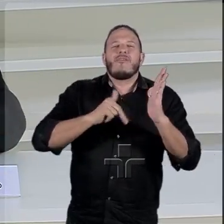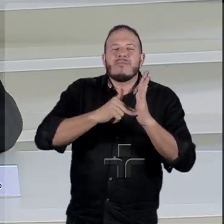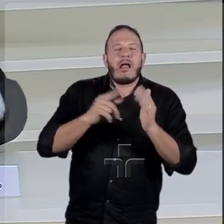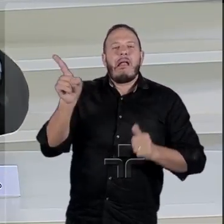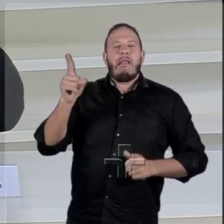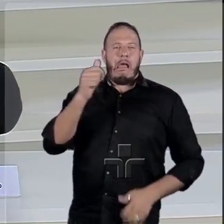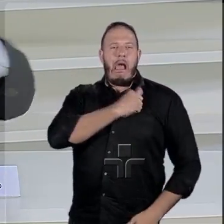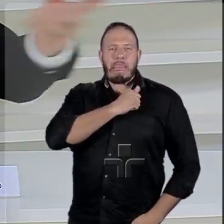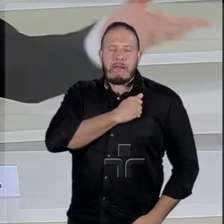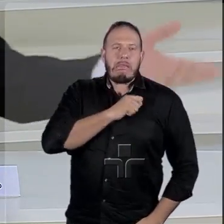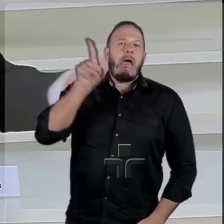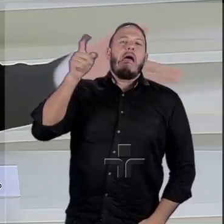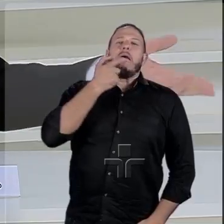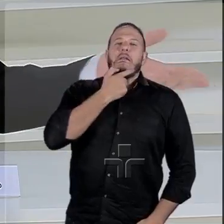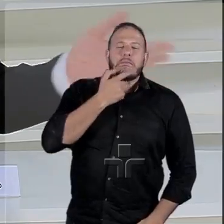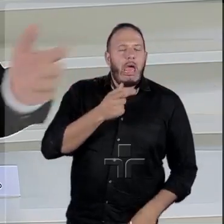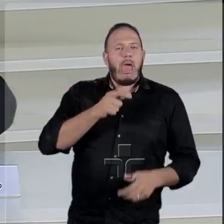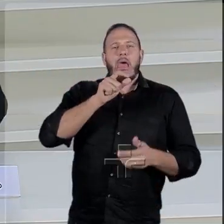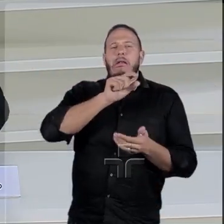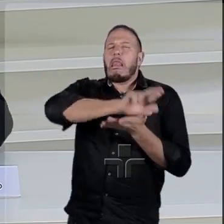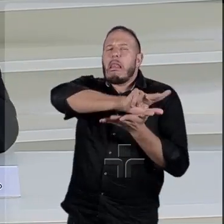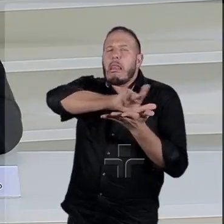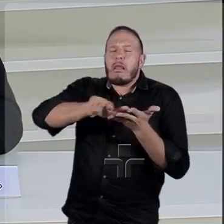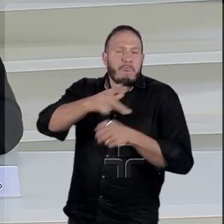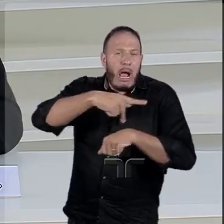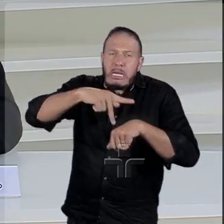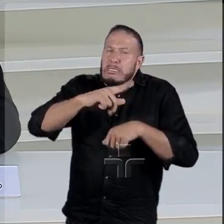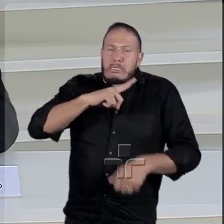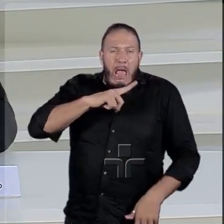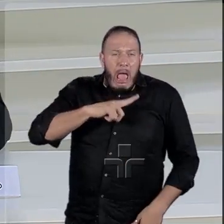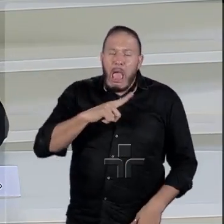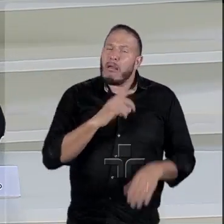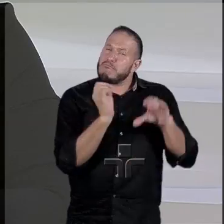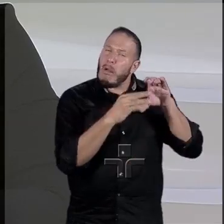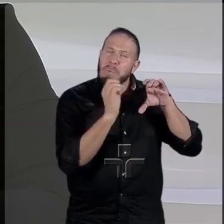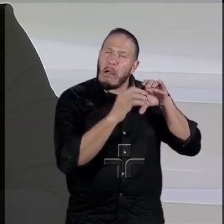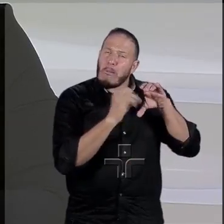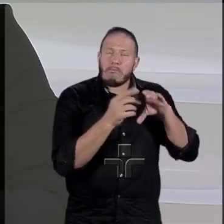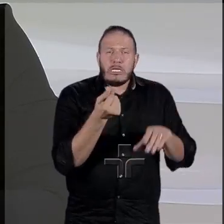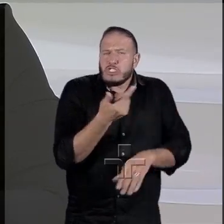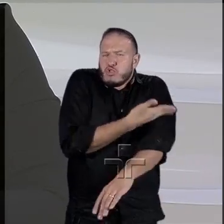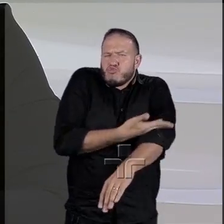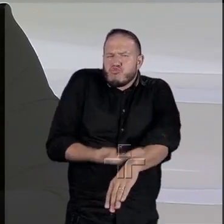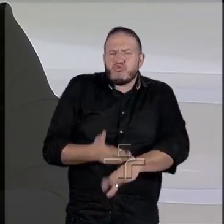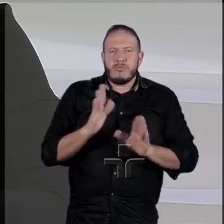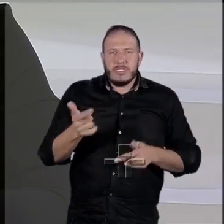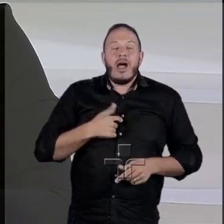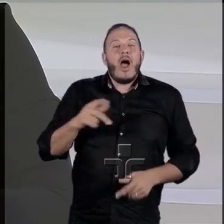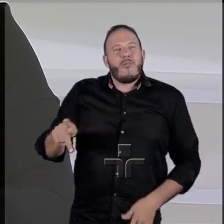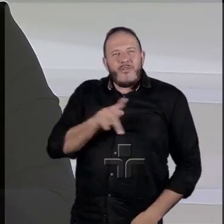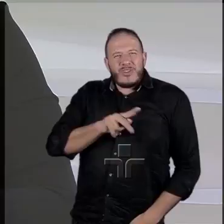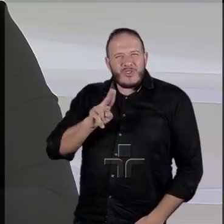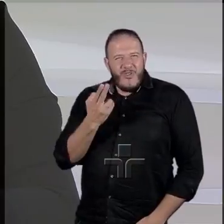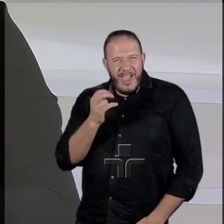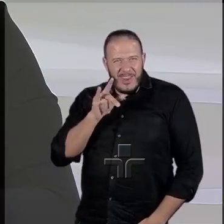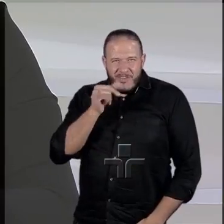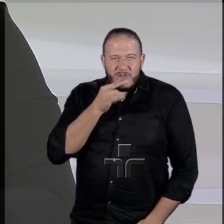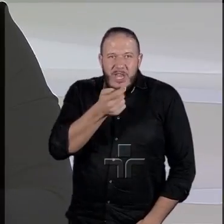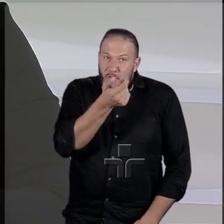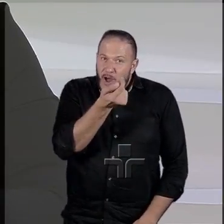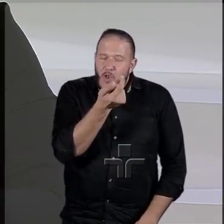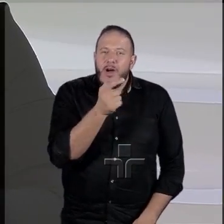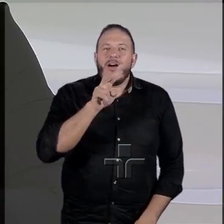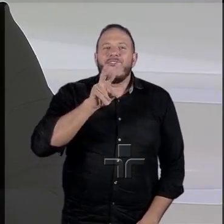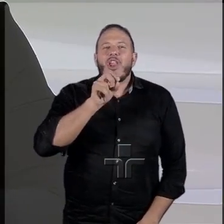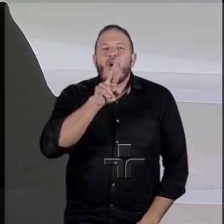tem isso, a Inglaterra tem isso, muitos países têm capitalização. O professor Hélio coloca o valor mínimo, né, que as pessoas receberiam na capitalização pela fórmula que